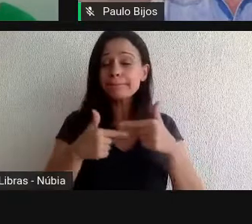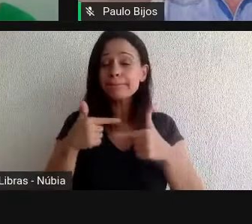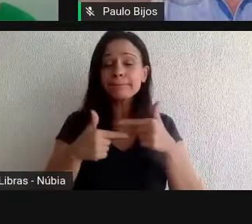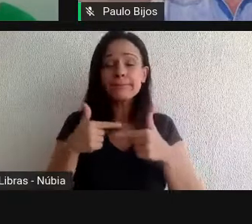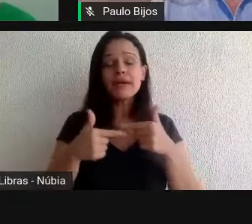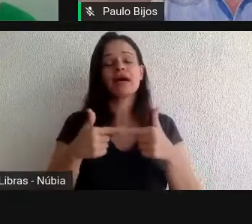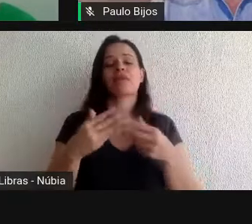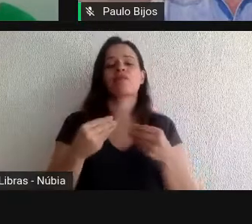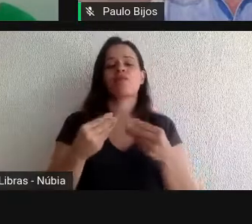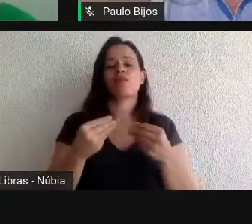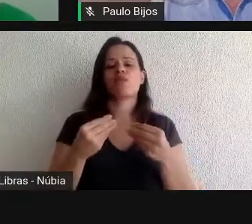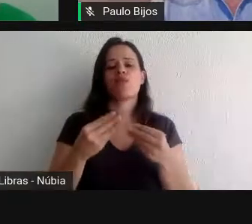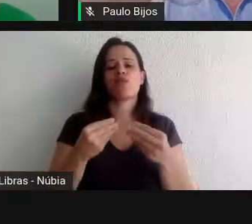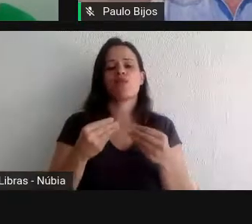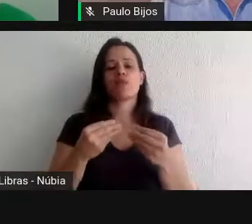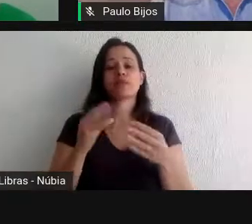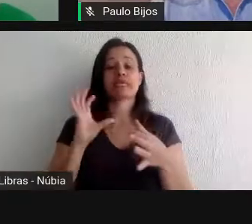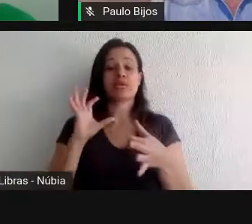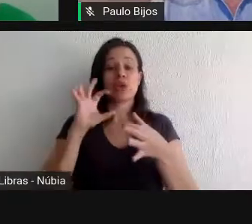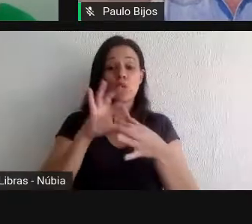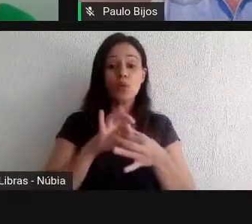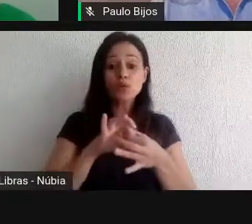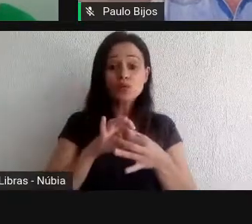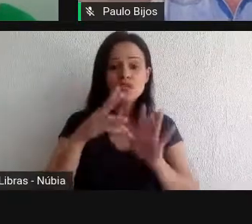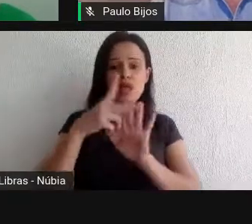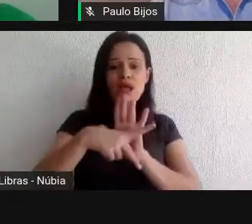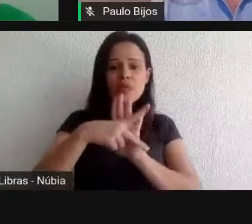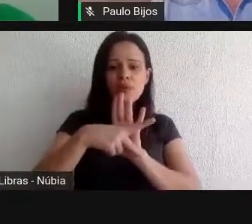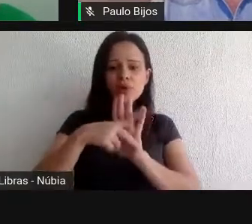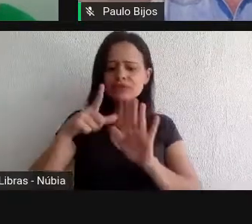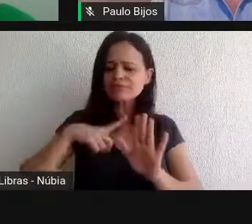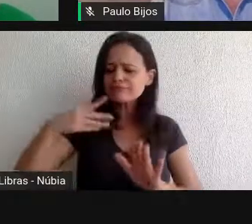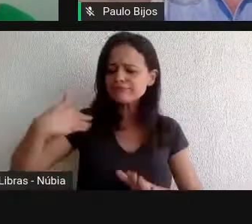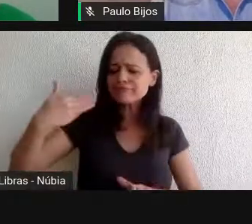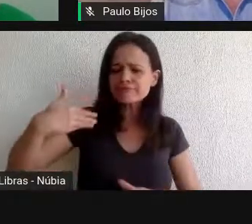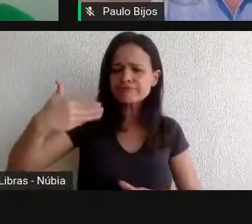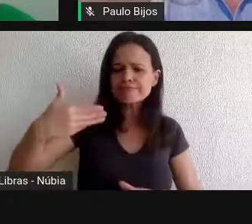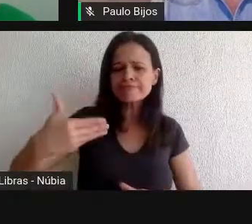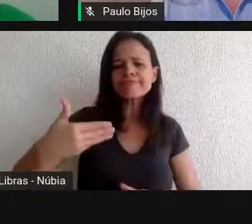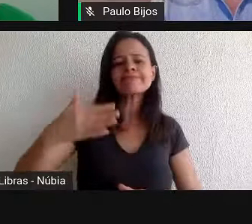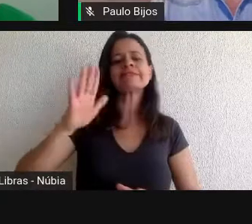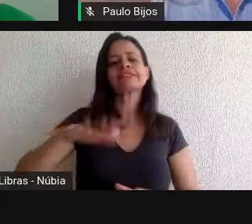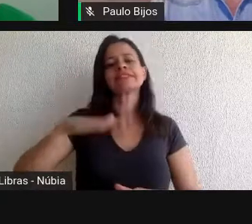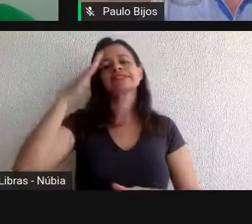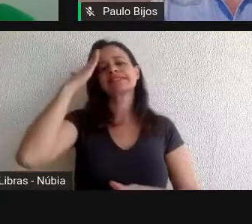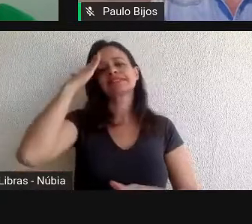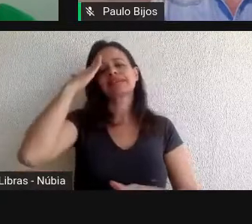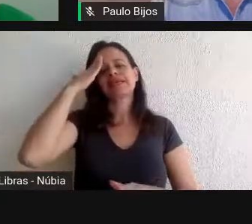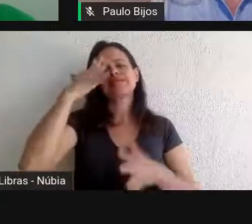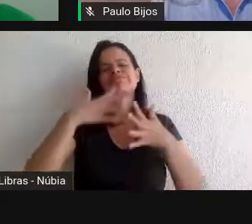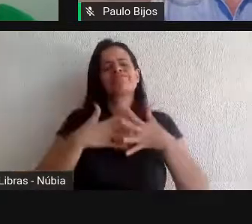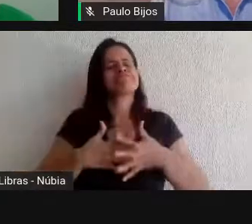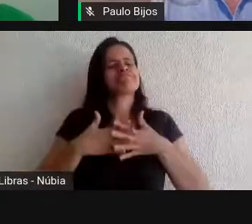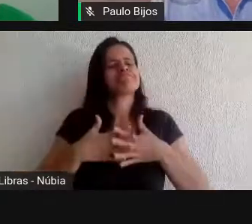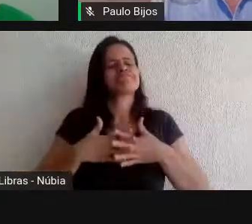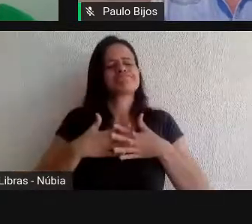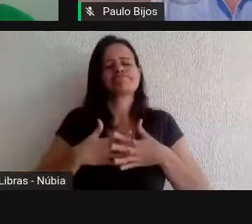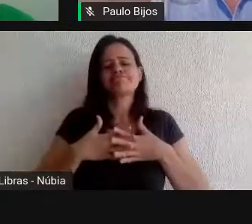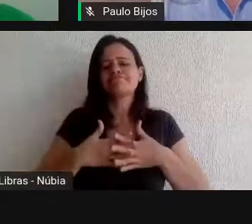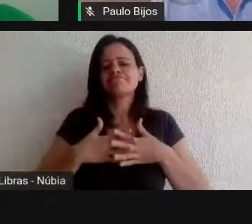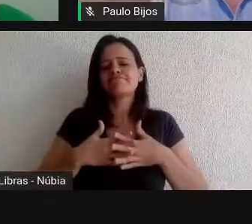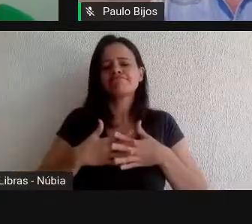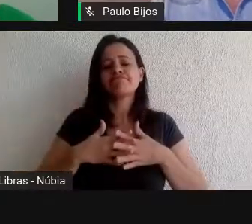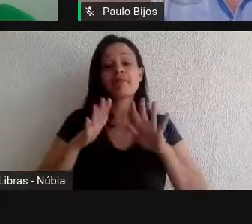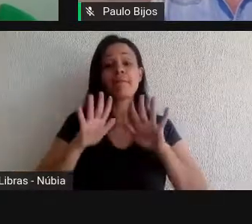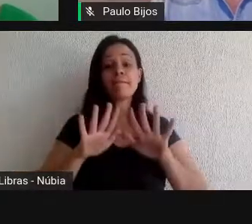Então, conciliar isso num projeto que está em andamento foi bem complicado, mas eu acho que rendeu os frutos